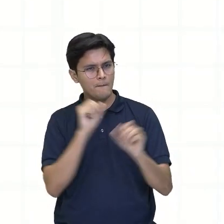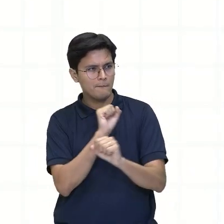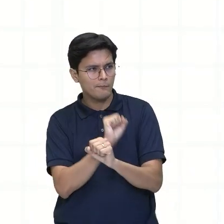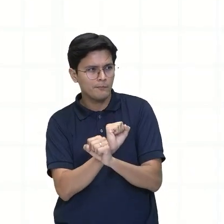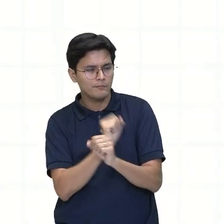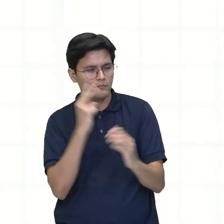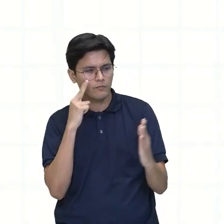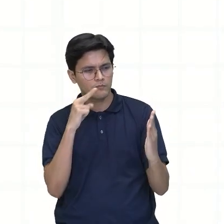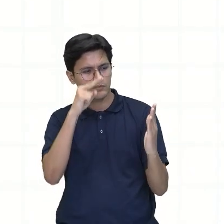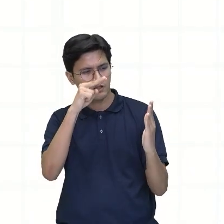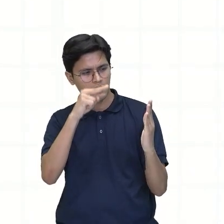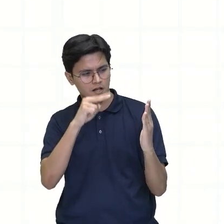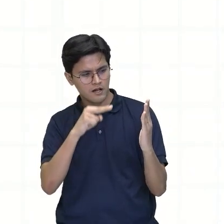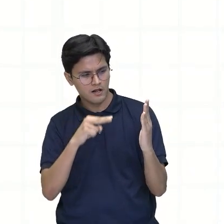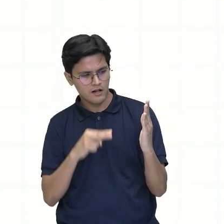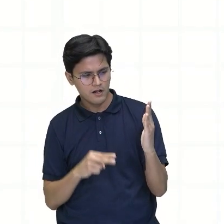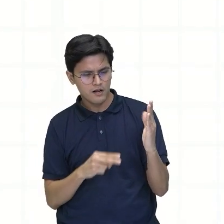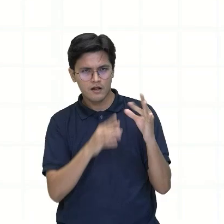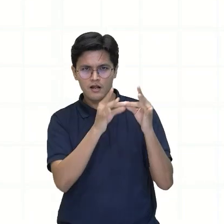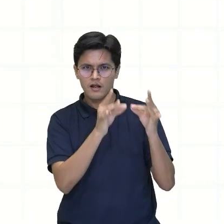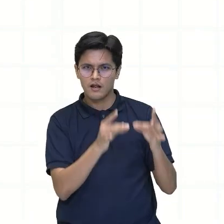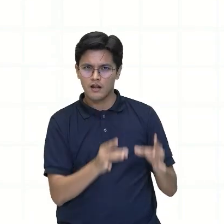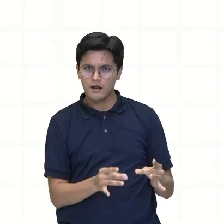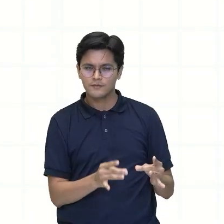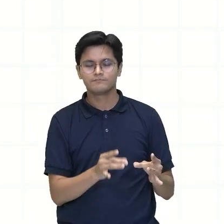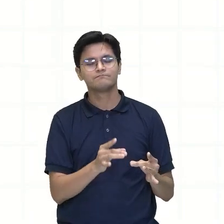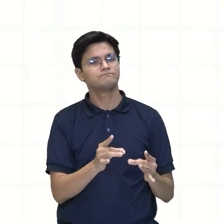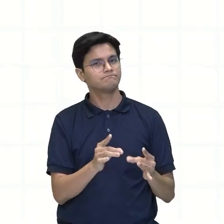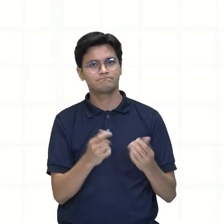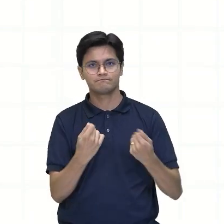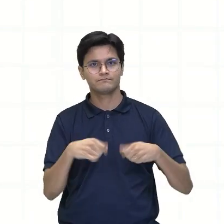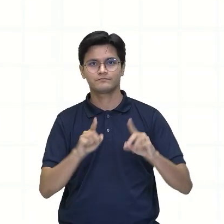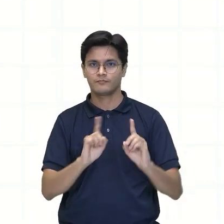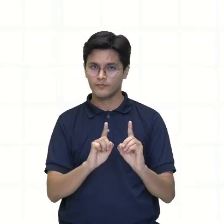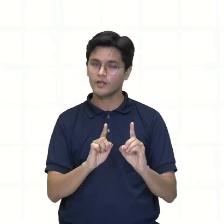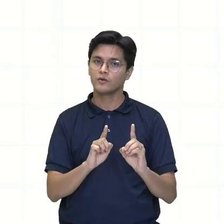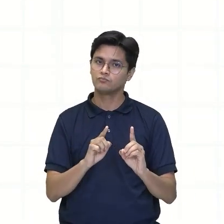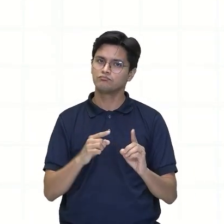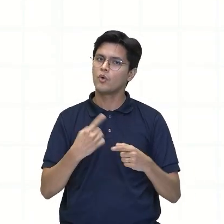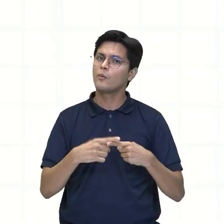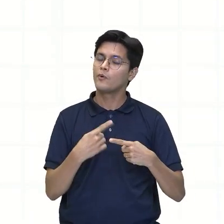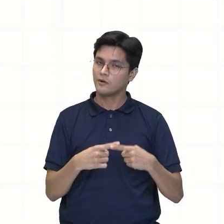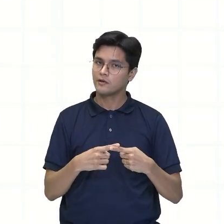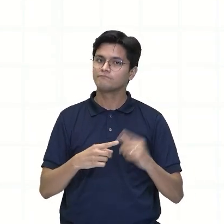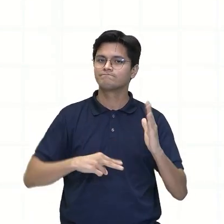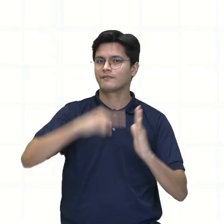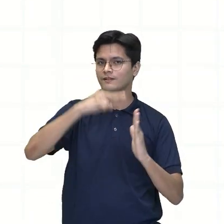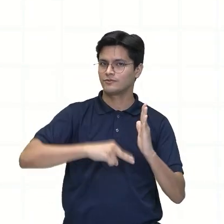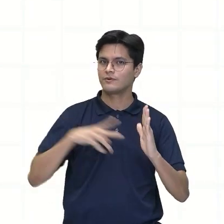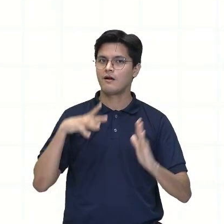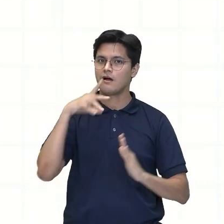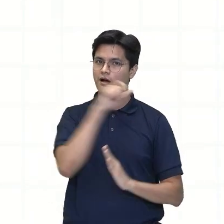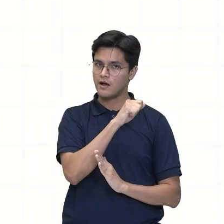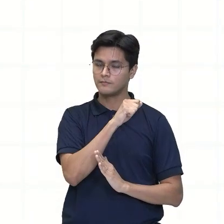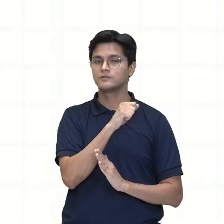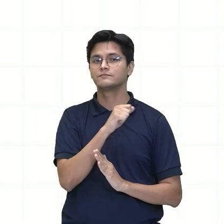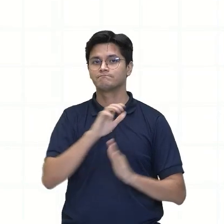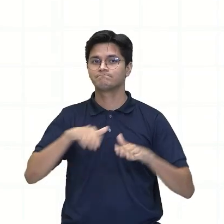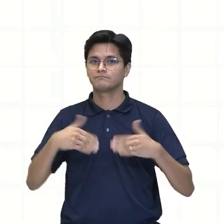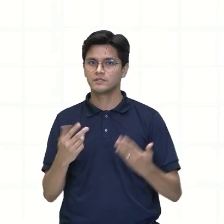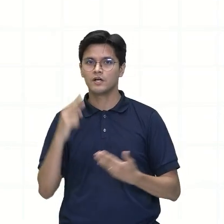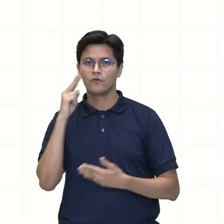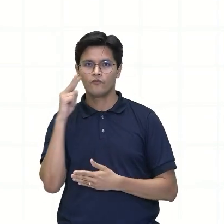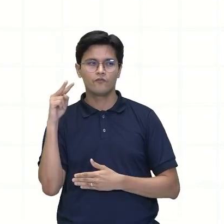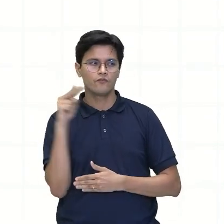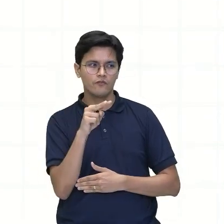compreensão geral, específica, uma leitura rápida, tá bom? Eu volto lá para o meu título e